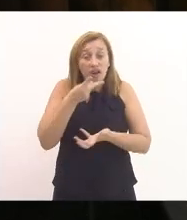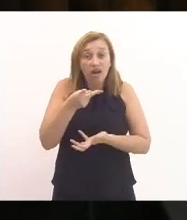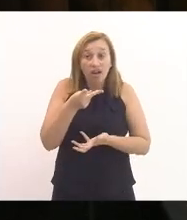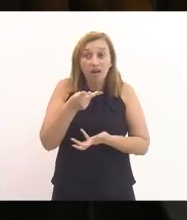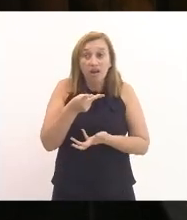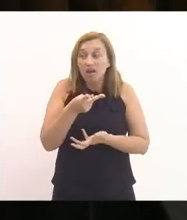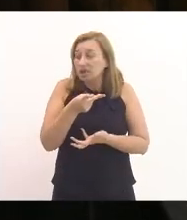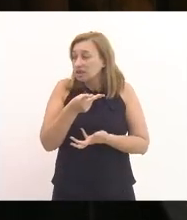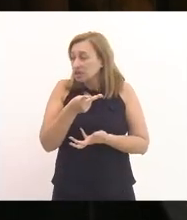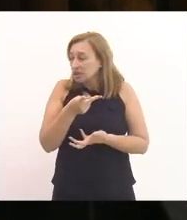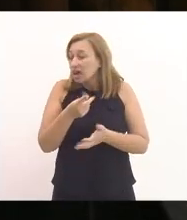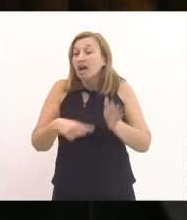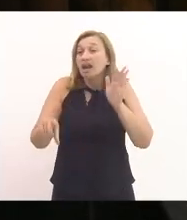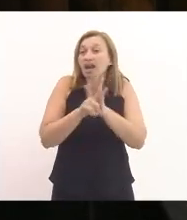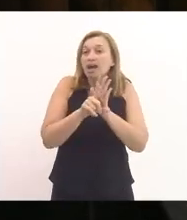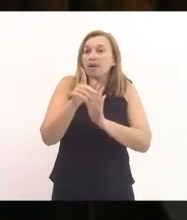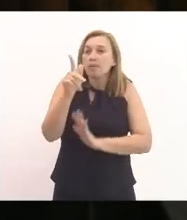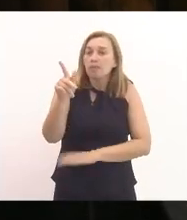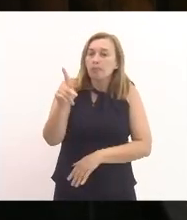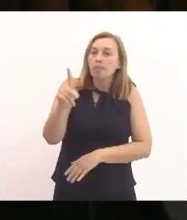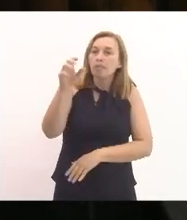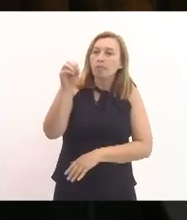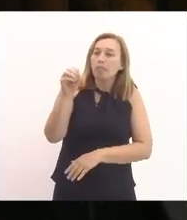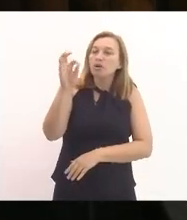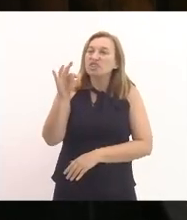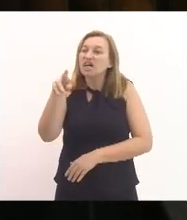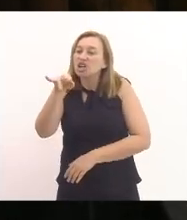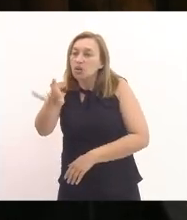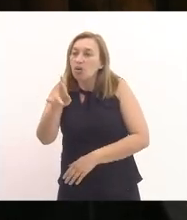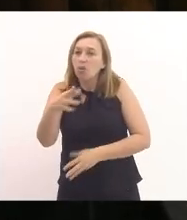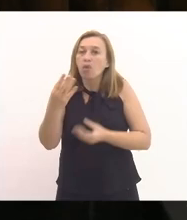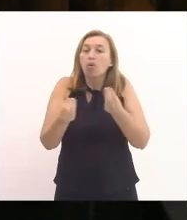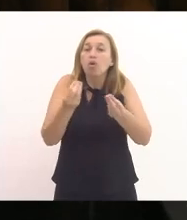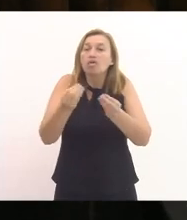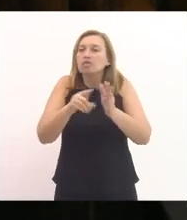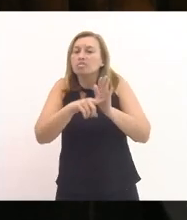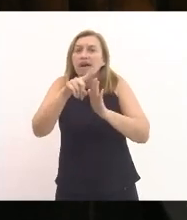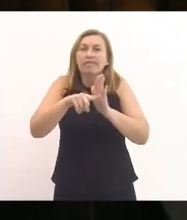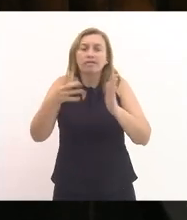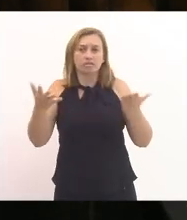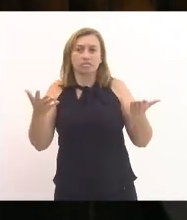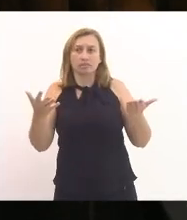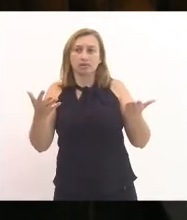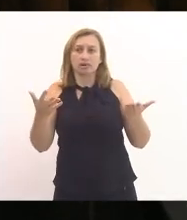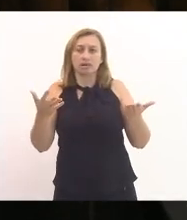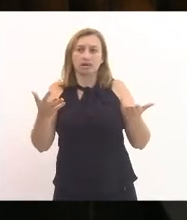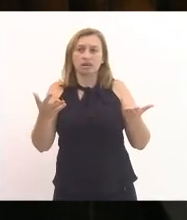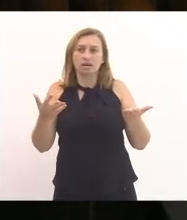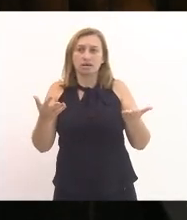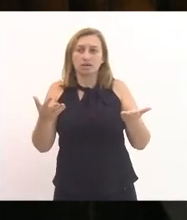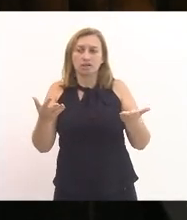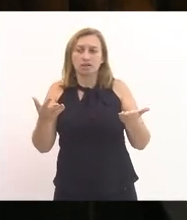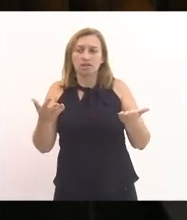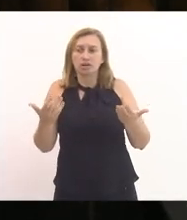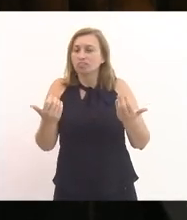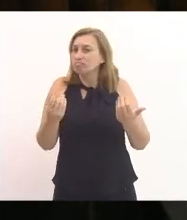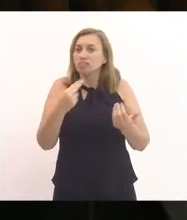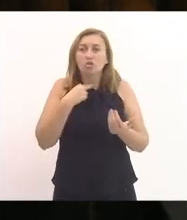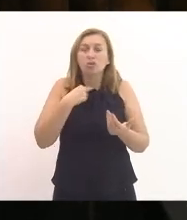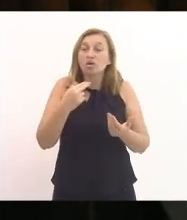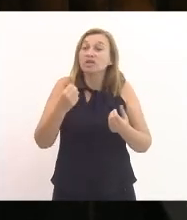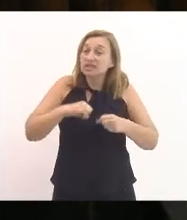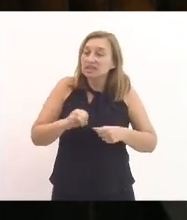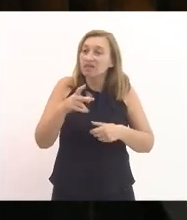dizer a lei posterior quando quanto se mede posterior e não pode ser assim então